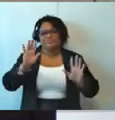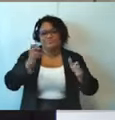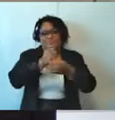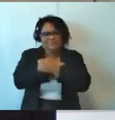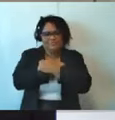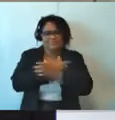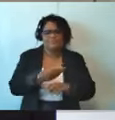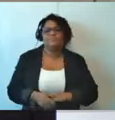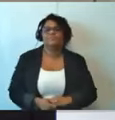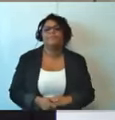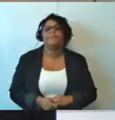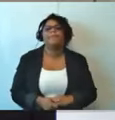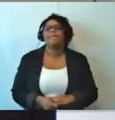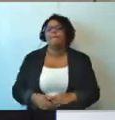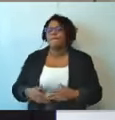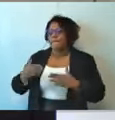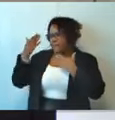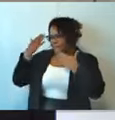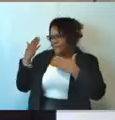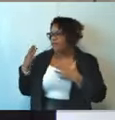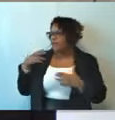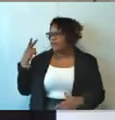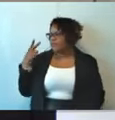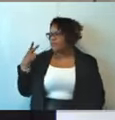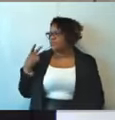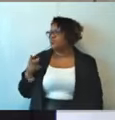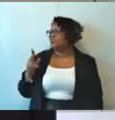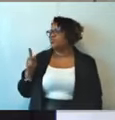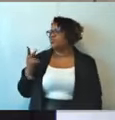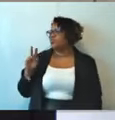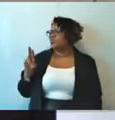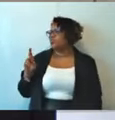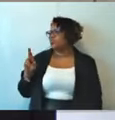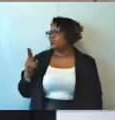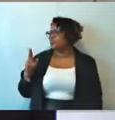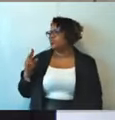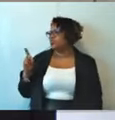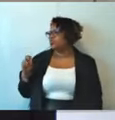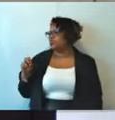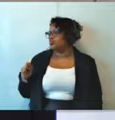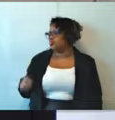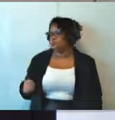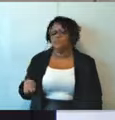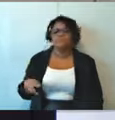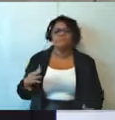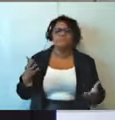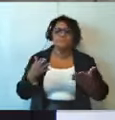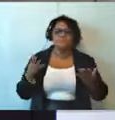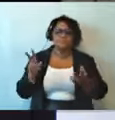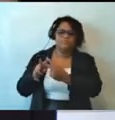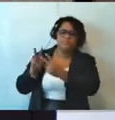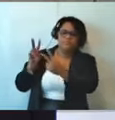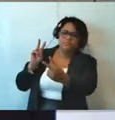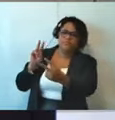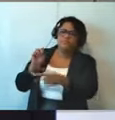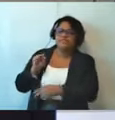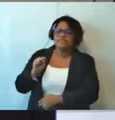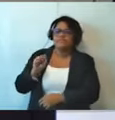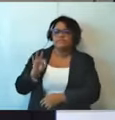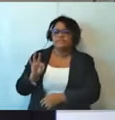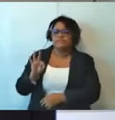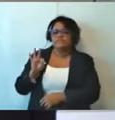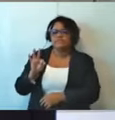Hudson Paixão. Vou passar a palavra agora aqui online para o senhor Luciano Medrado, Setseng. Luciano, seja